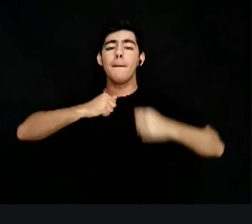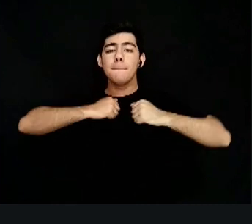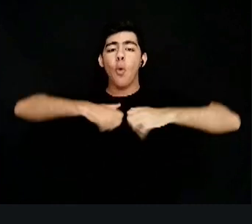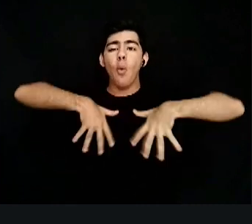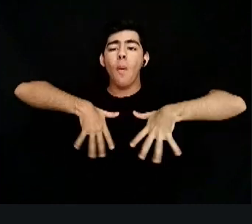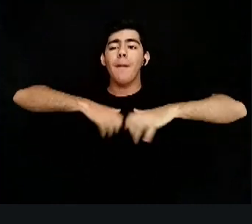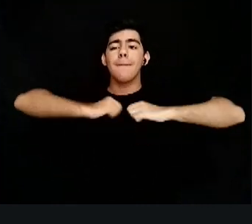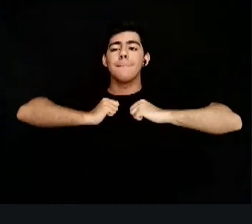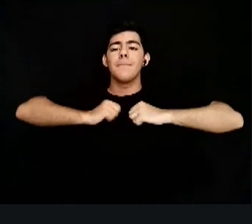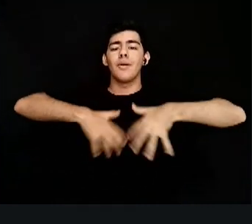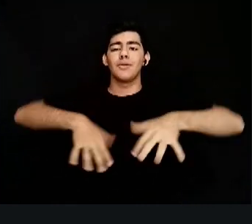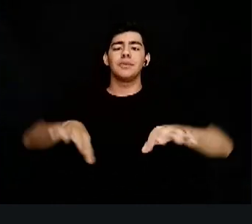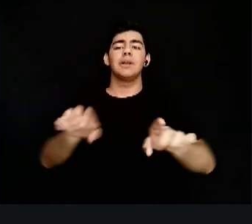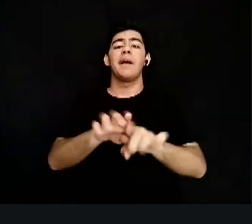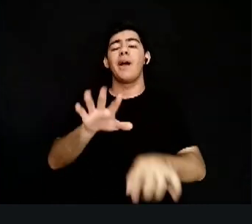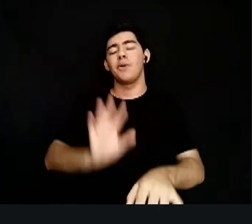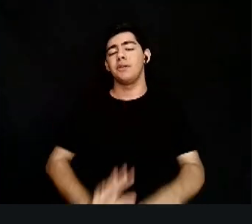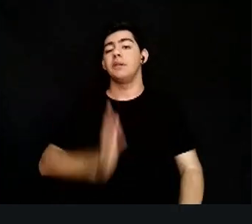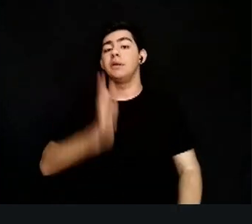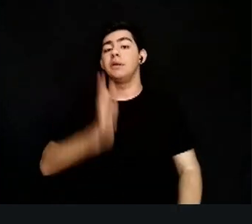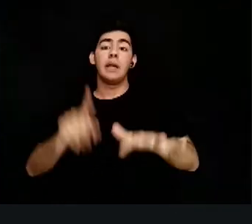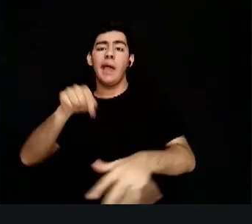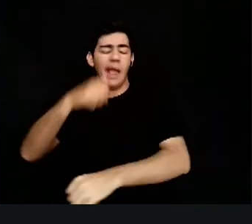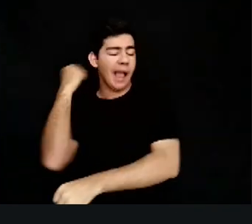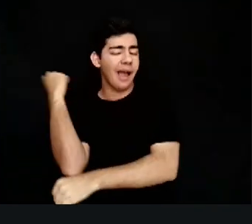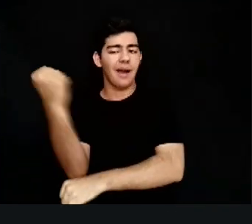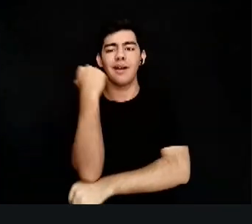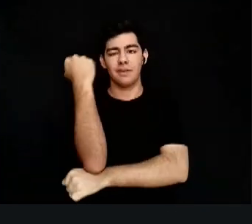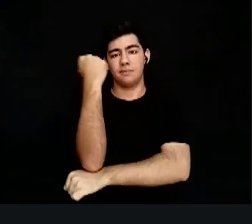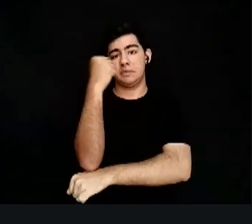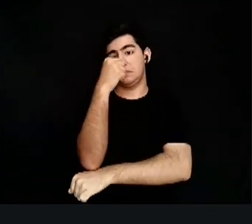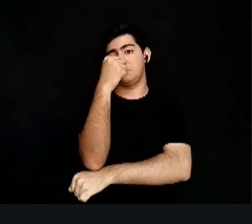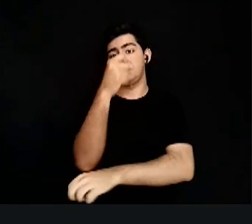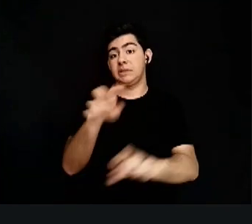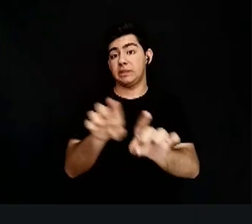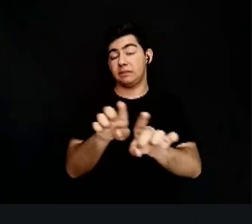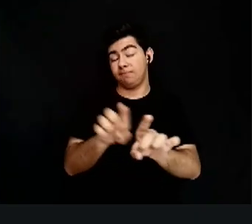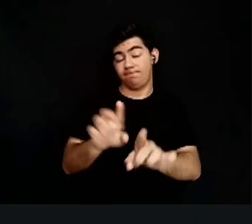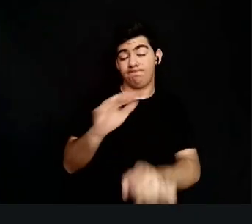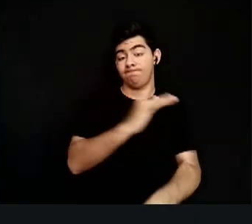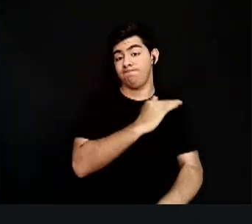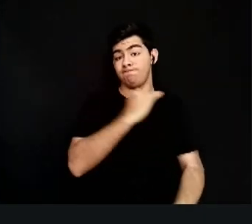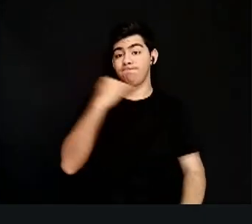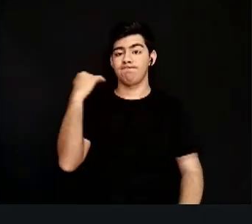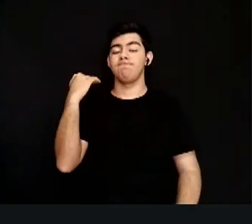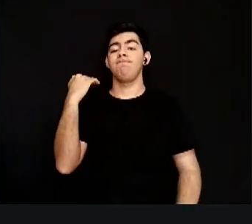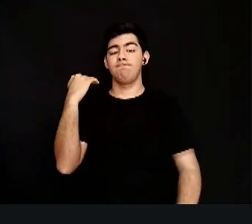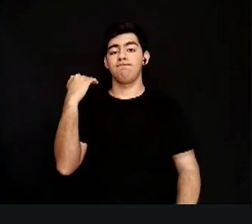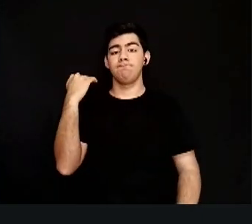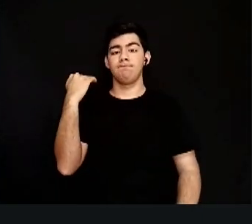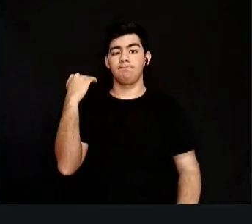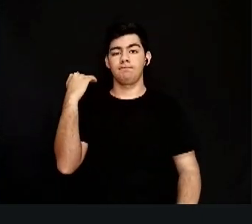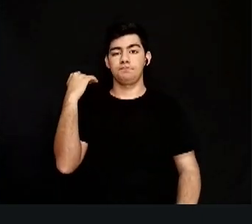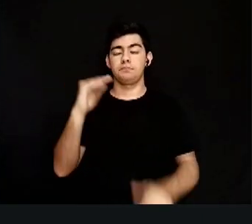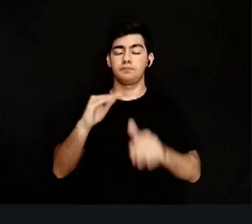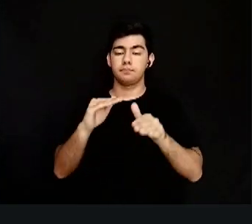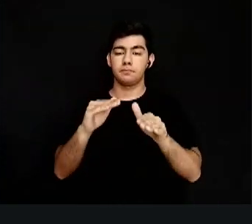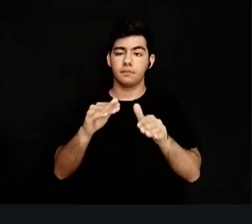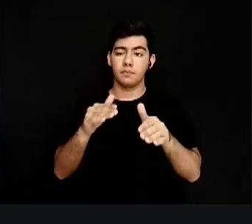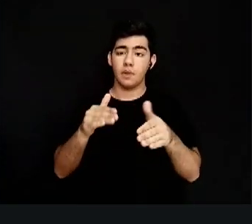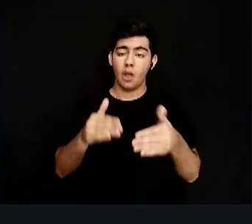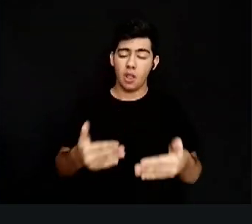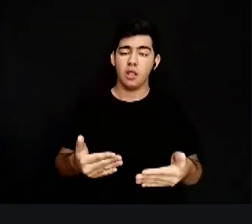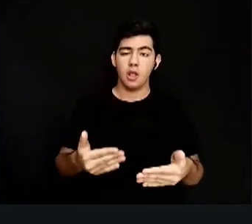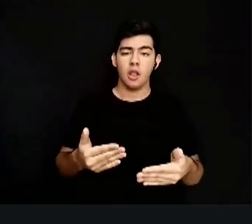condição que pode ser potencialmente fatal, né, e grave em alguns casos, com risco de vida.